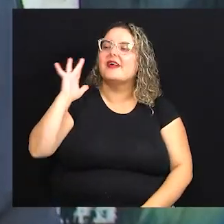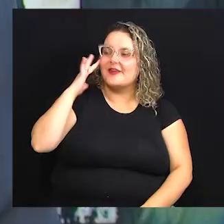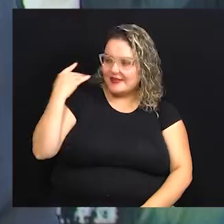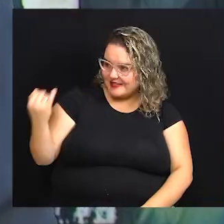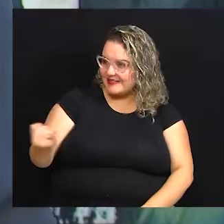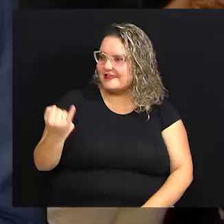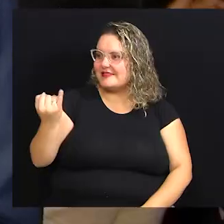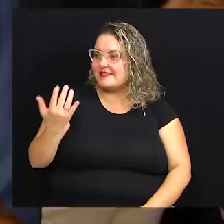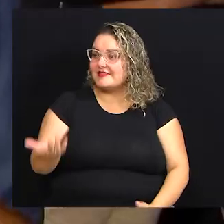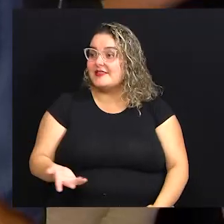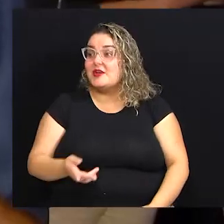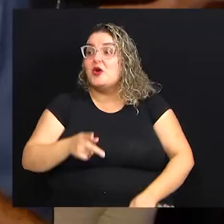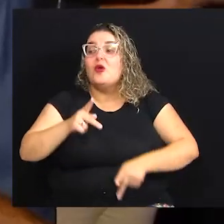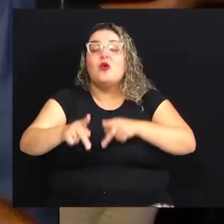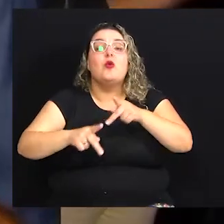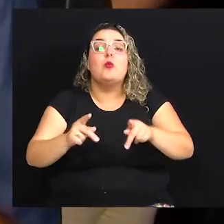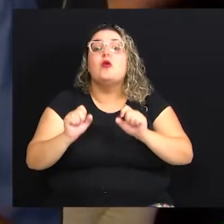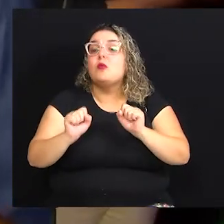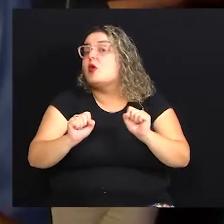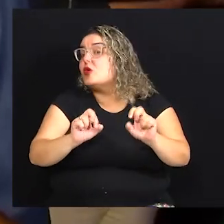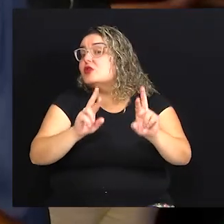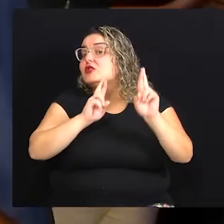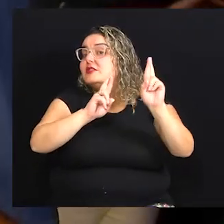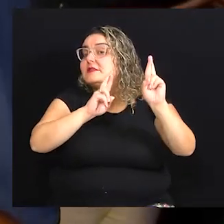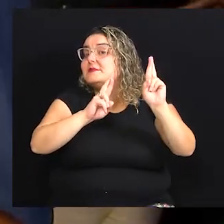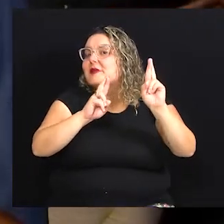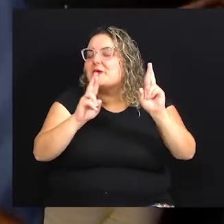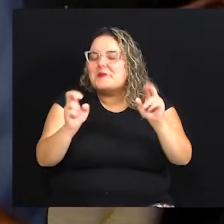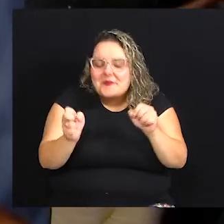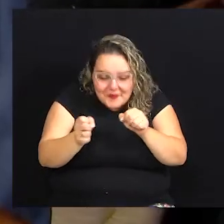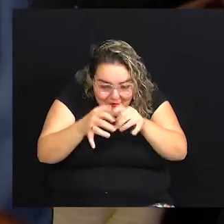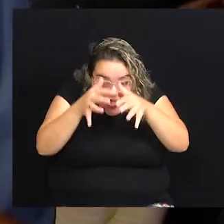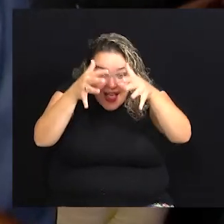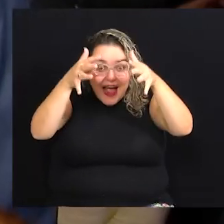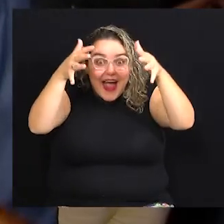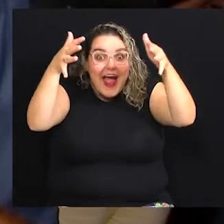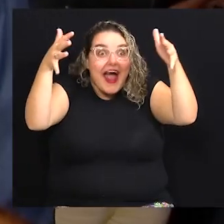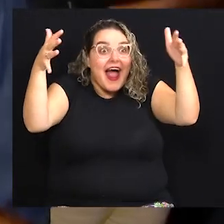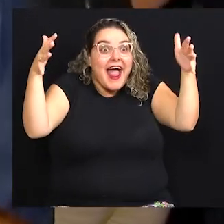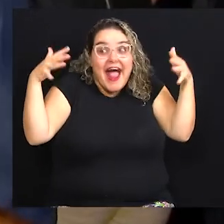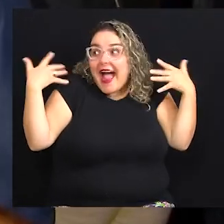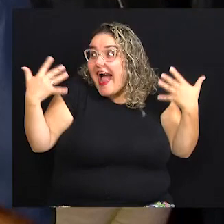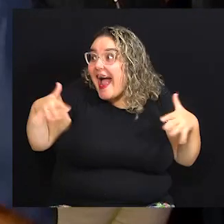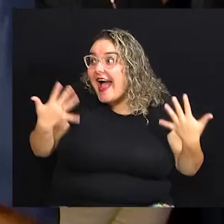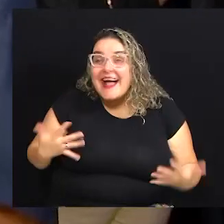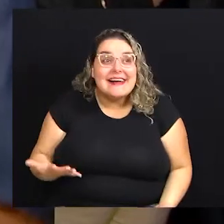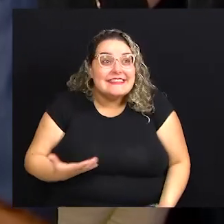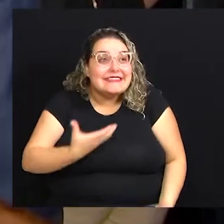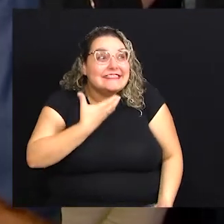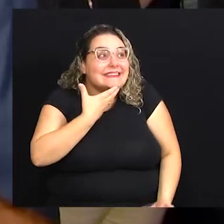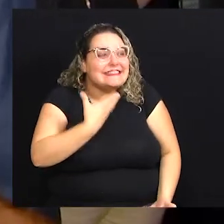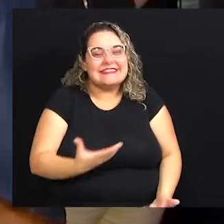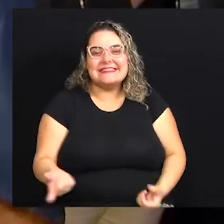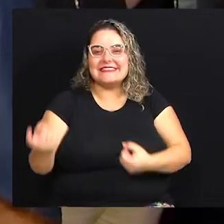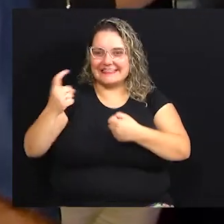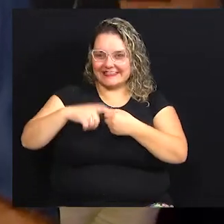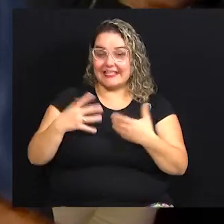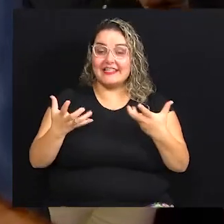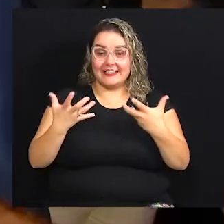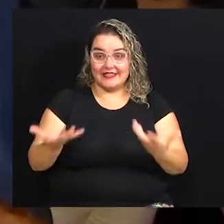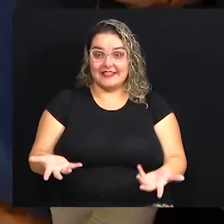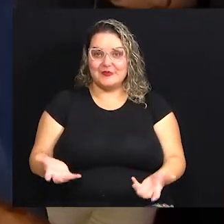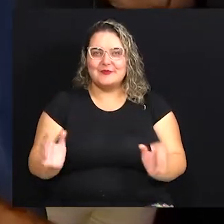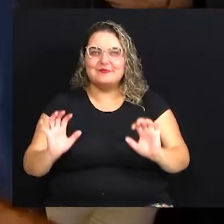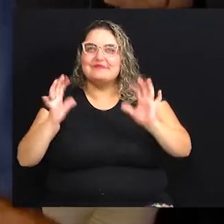muito importante. O povo pode esperar a magia do Natal de volta. O que nós queremos é trazer de volta